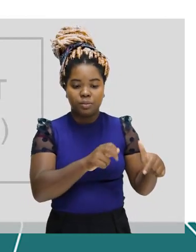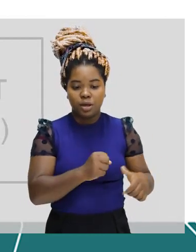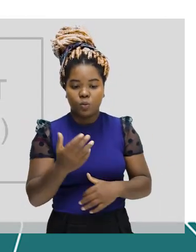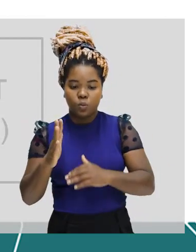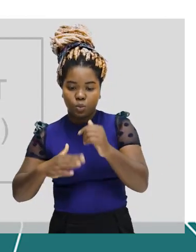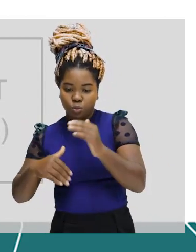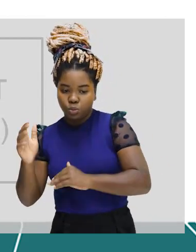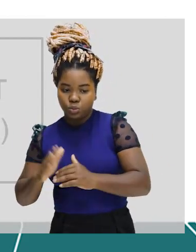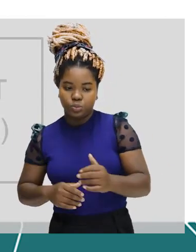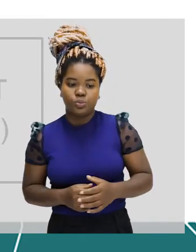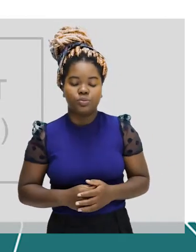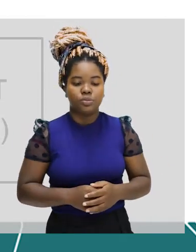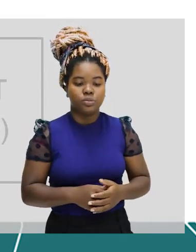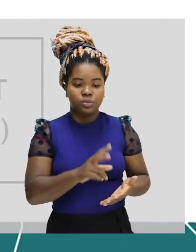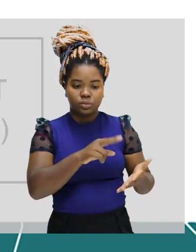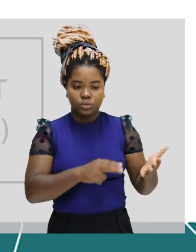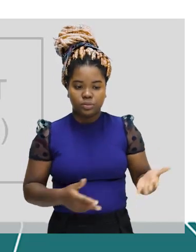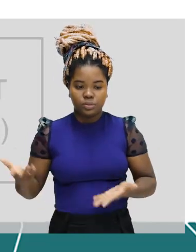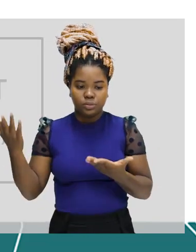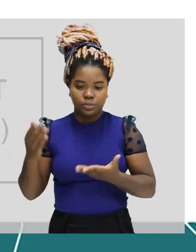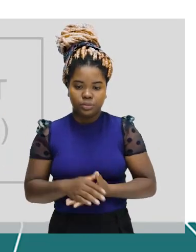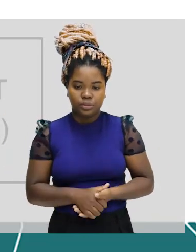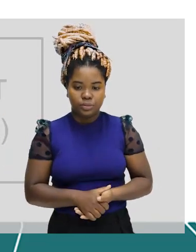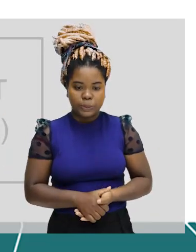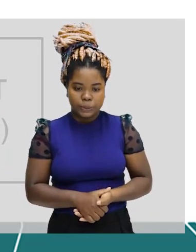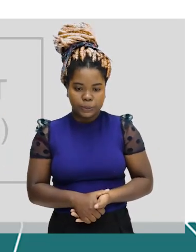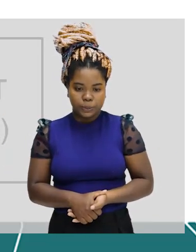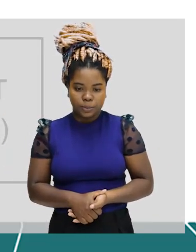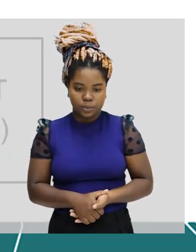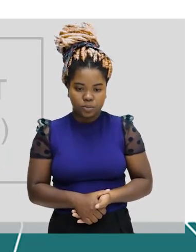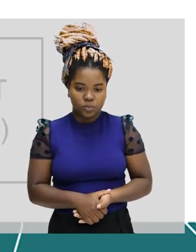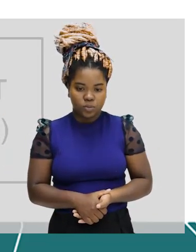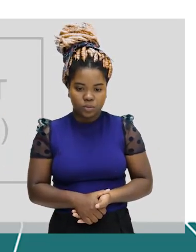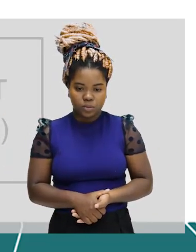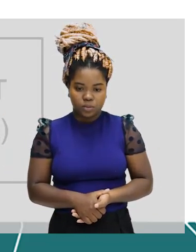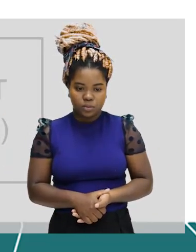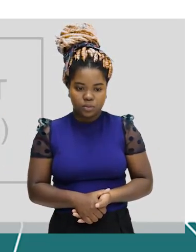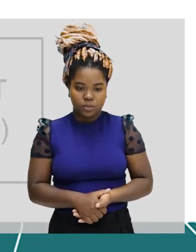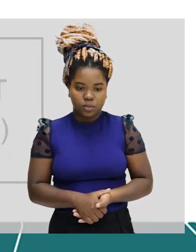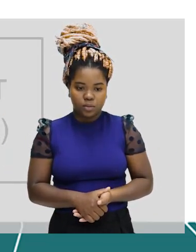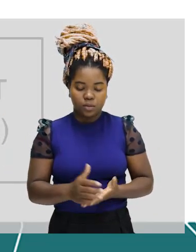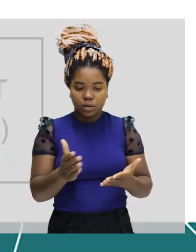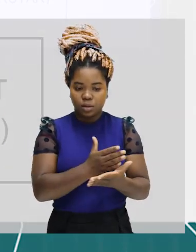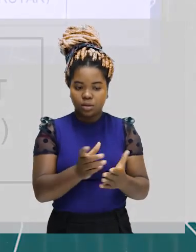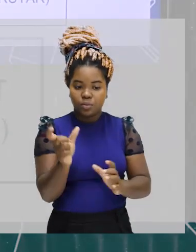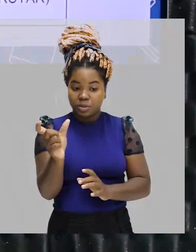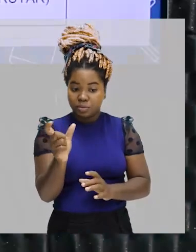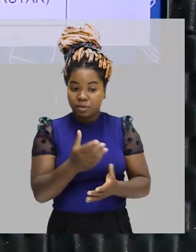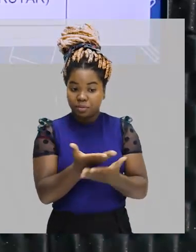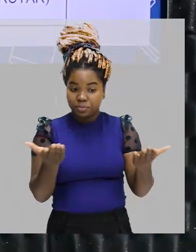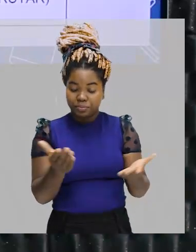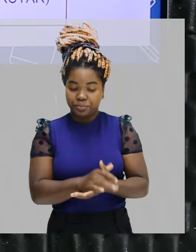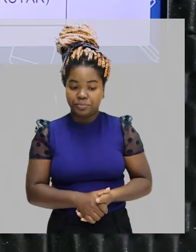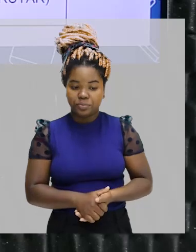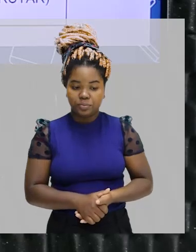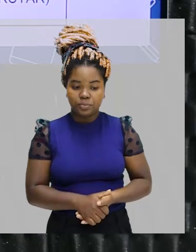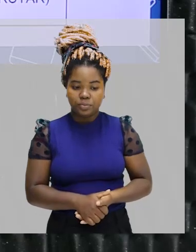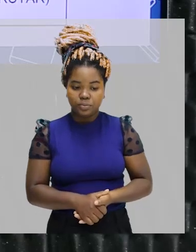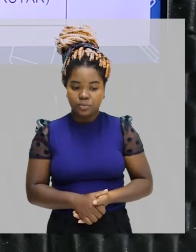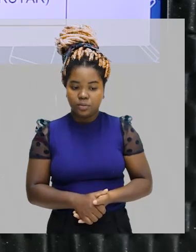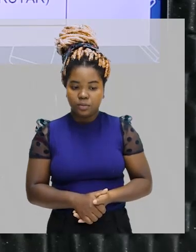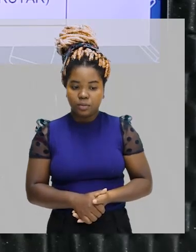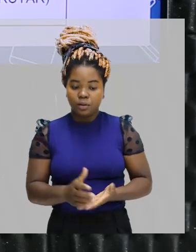profissão. Work-related vocabulary, vocabulário relacionado a trabalho. Então, vou dar algumas palavras para vocês, tá bom? Então,